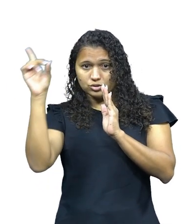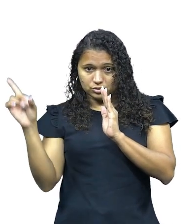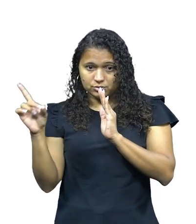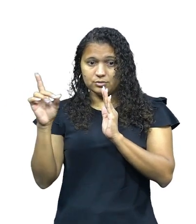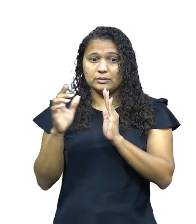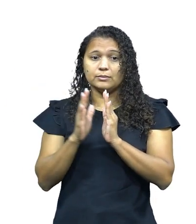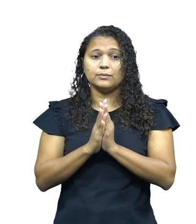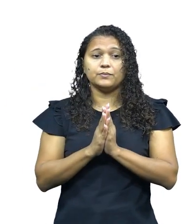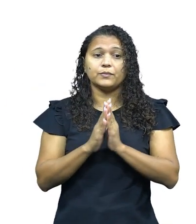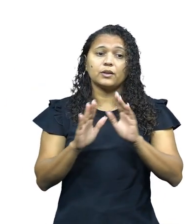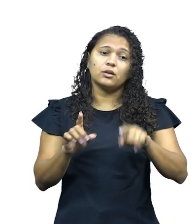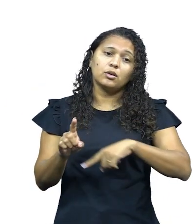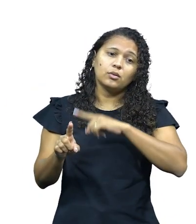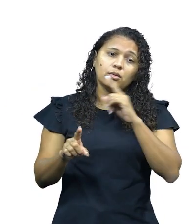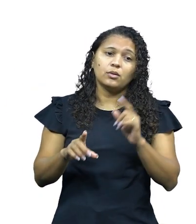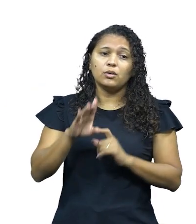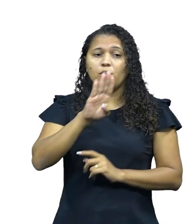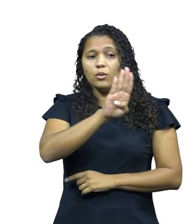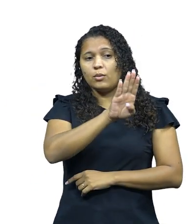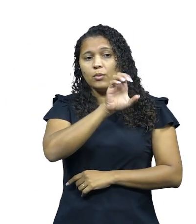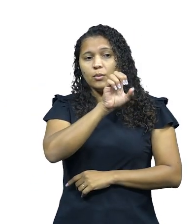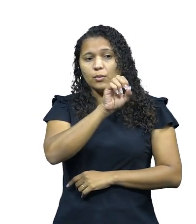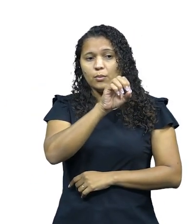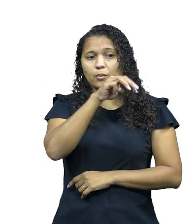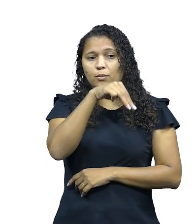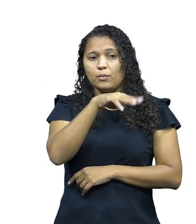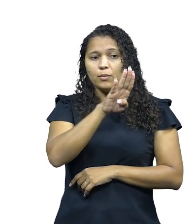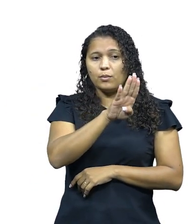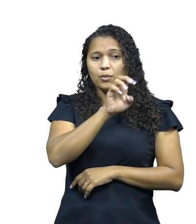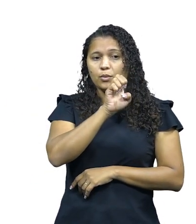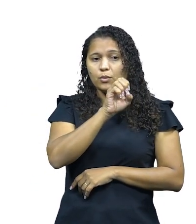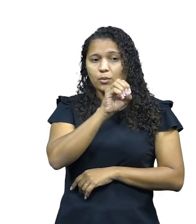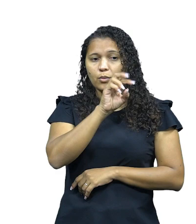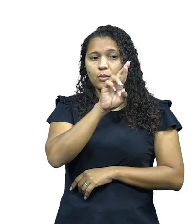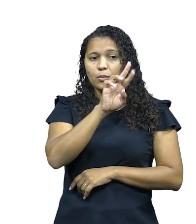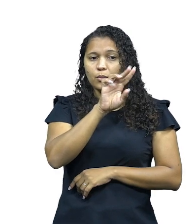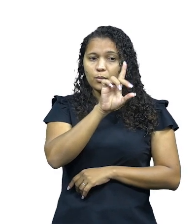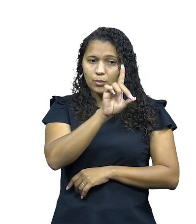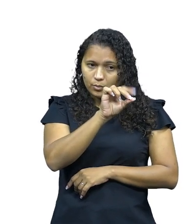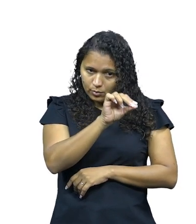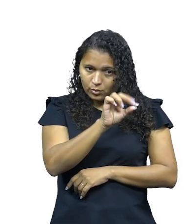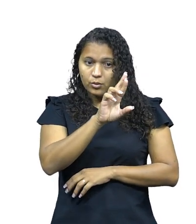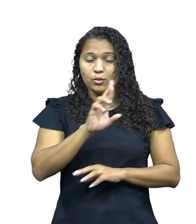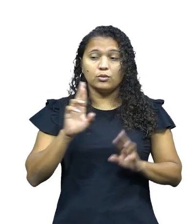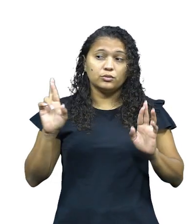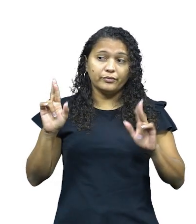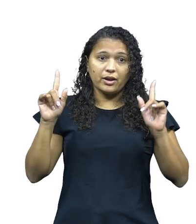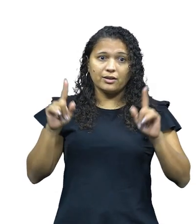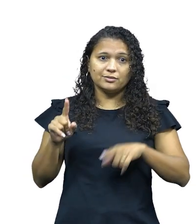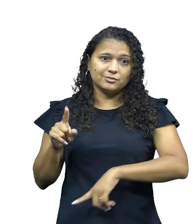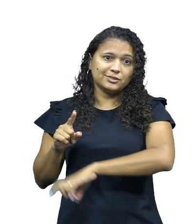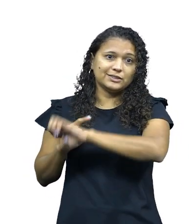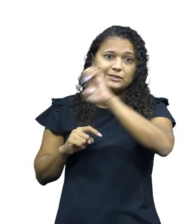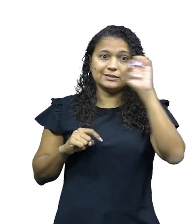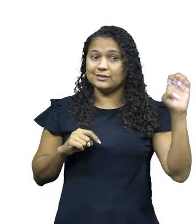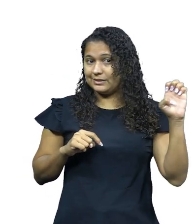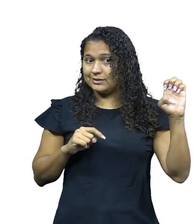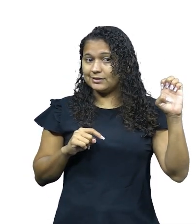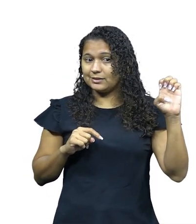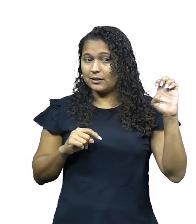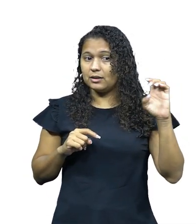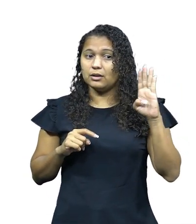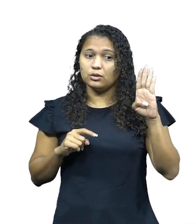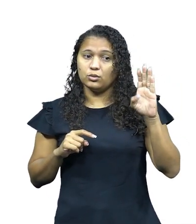embarcação. E bombordo ou port side, ela fica já diferente de boreste, que é do lado direito, ela fica do